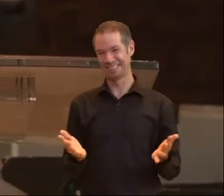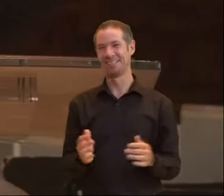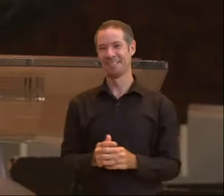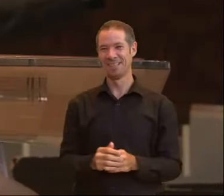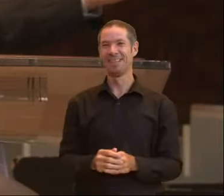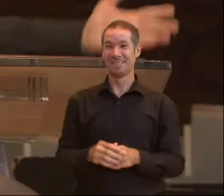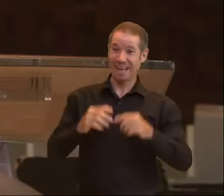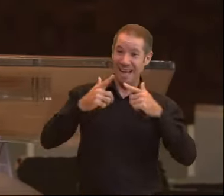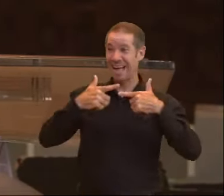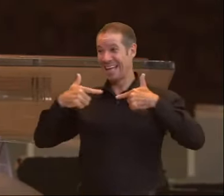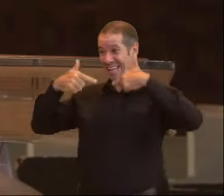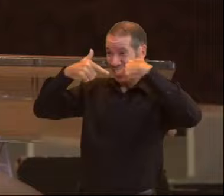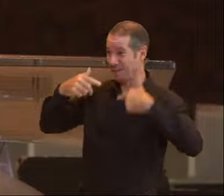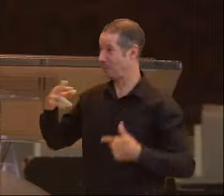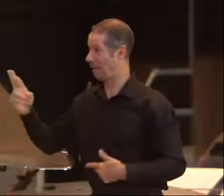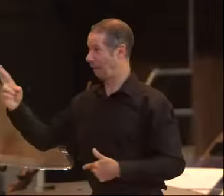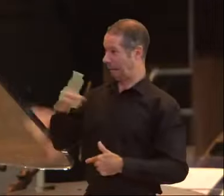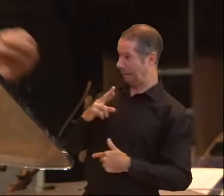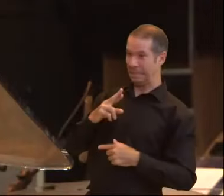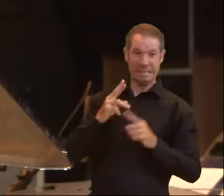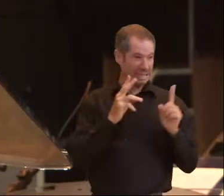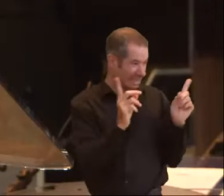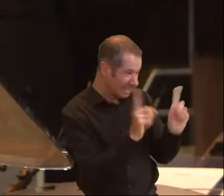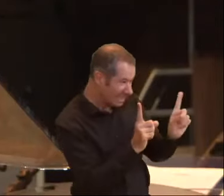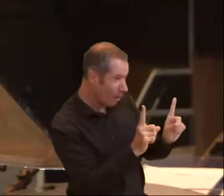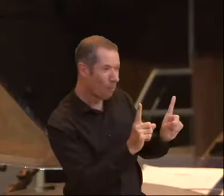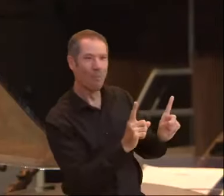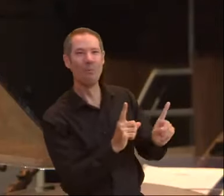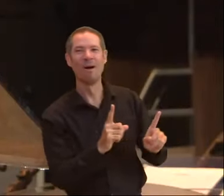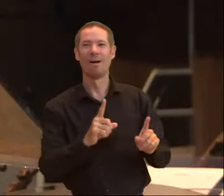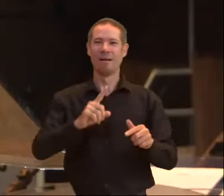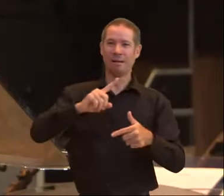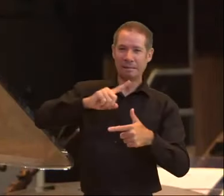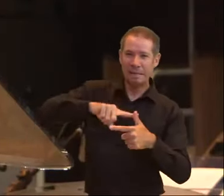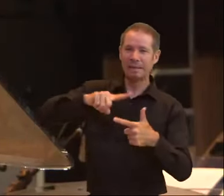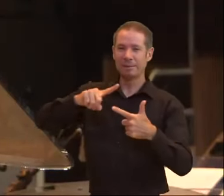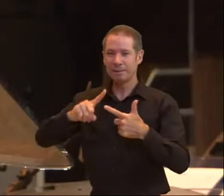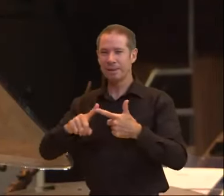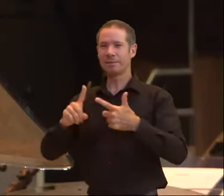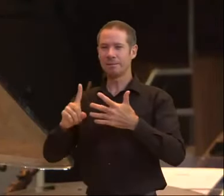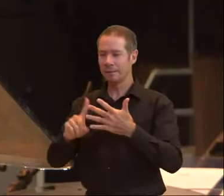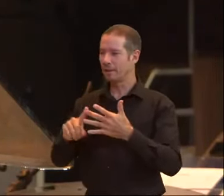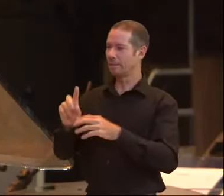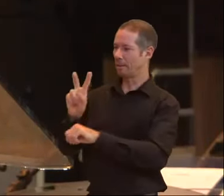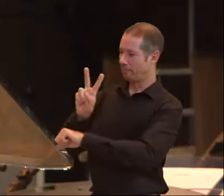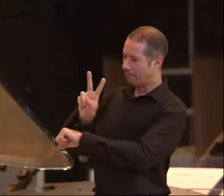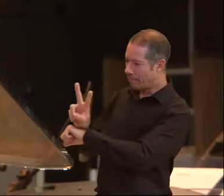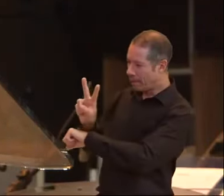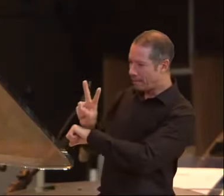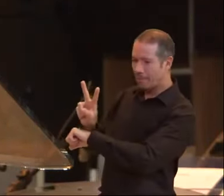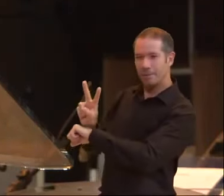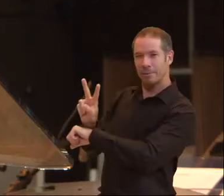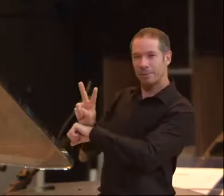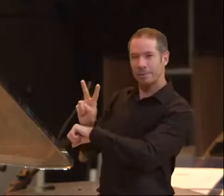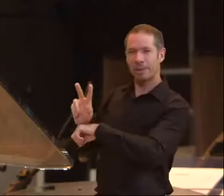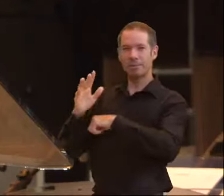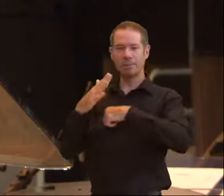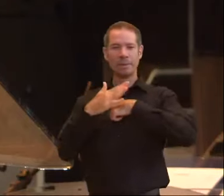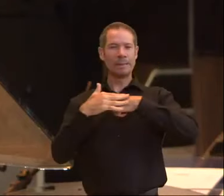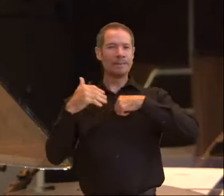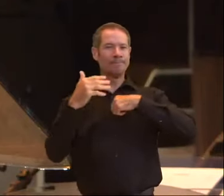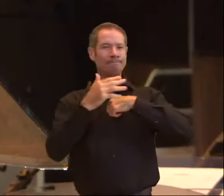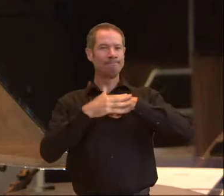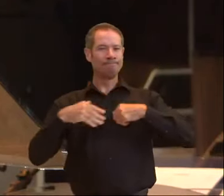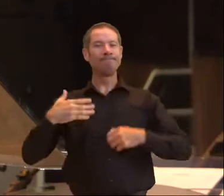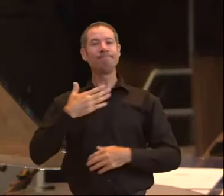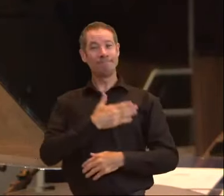Você sai rindo quando ele te dá um não. Porque ele dá com tanta maciez, com tanta polidez, com tanta coisa. Você,